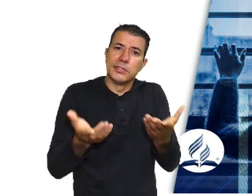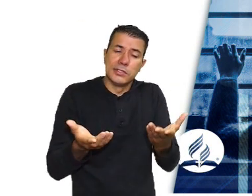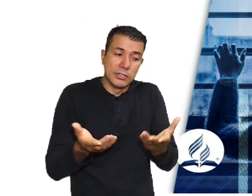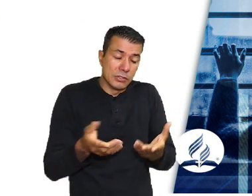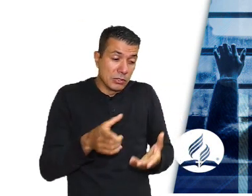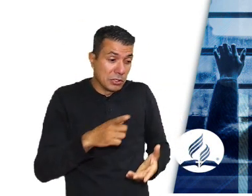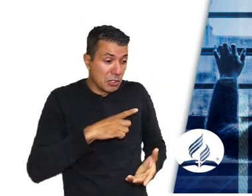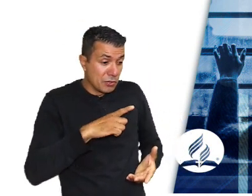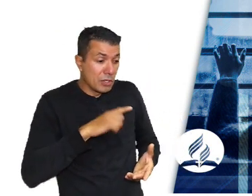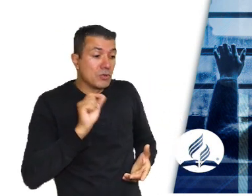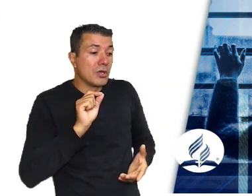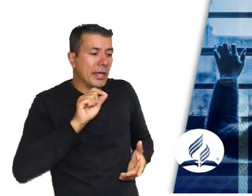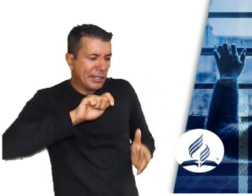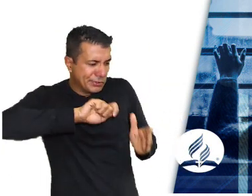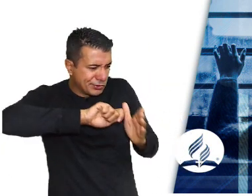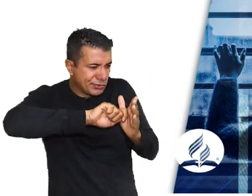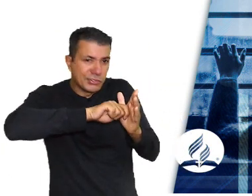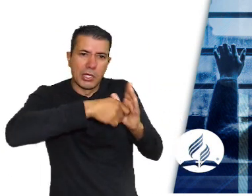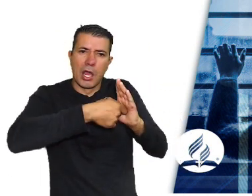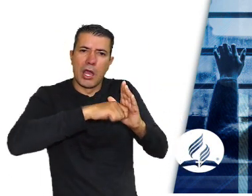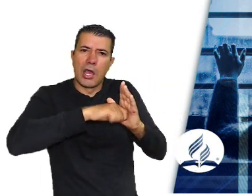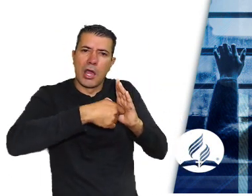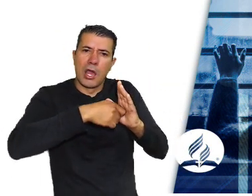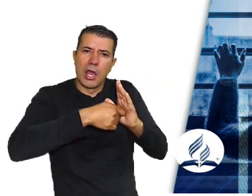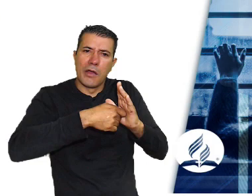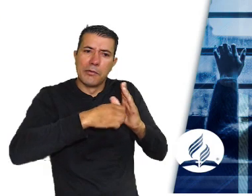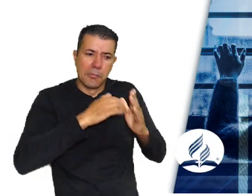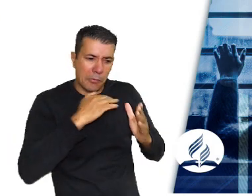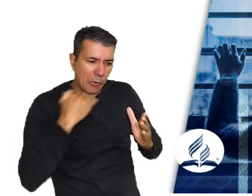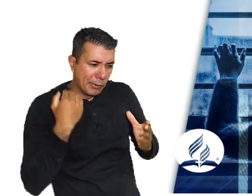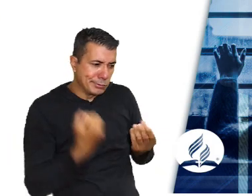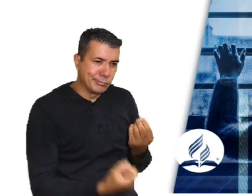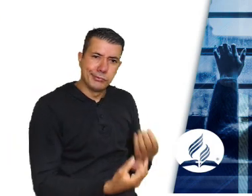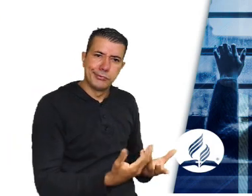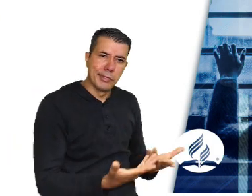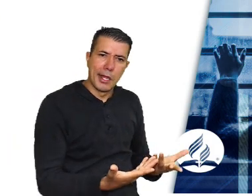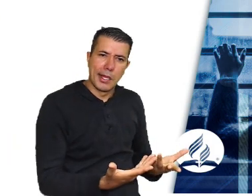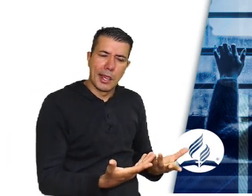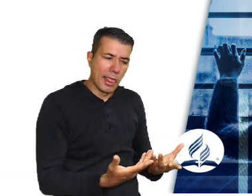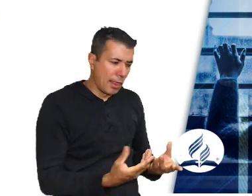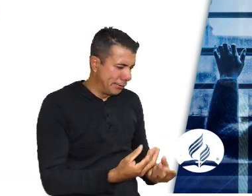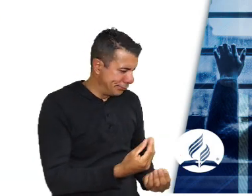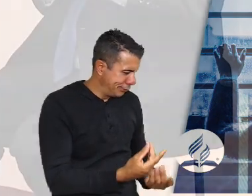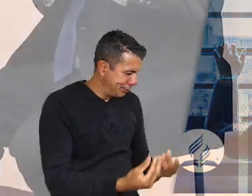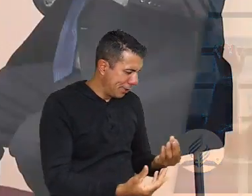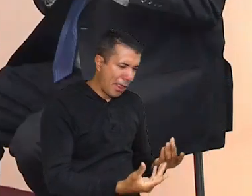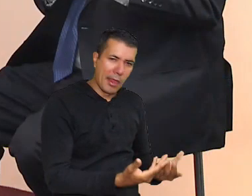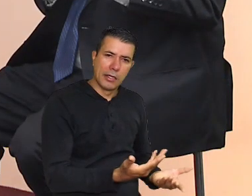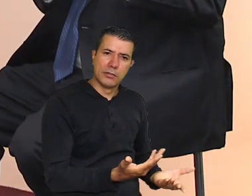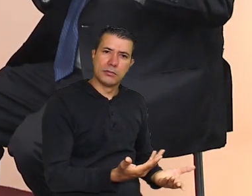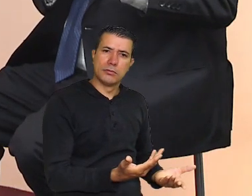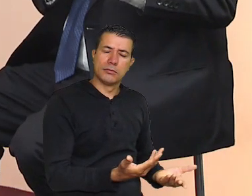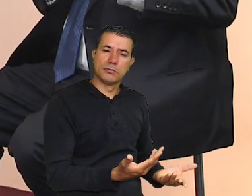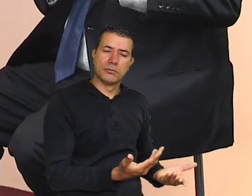E tenho as chaves da morte e do inferno. Percebam, Jesus, ele se declara como aquele que